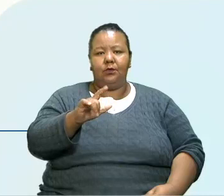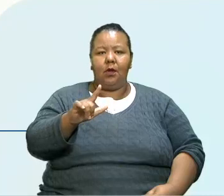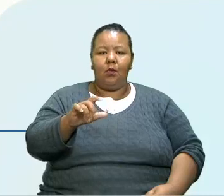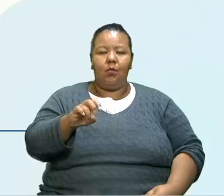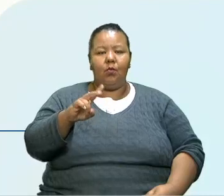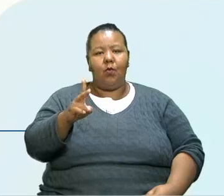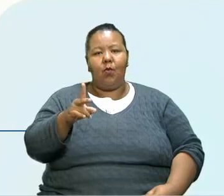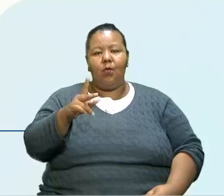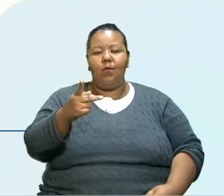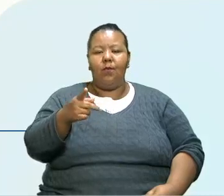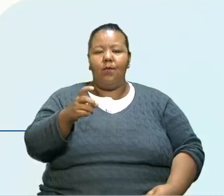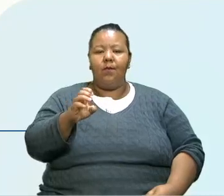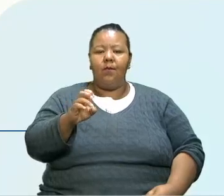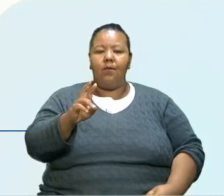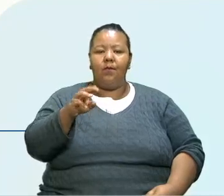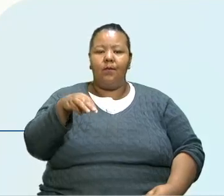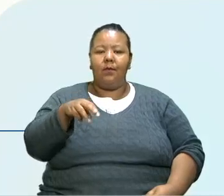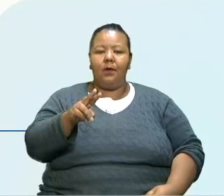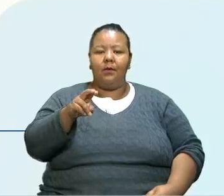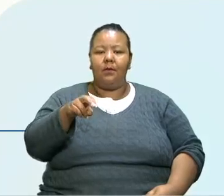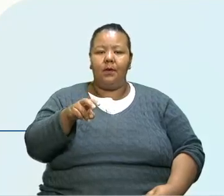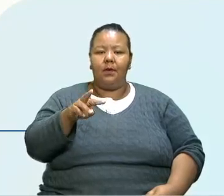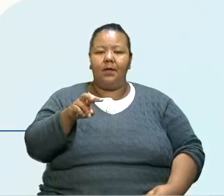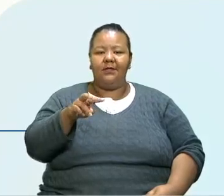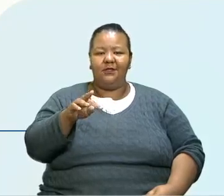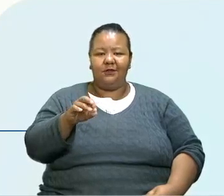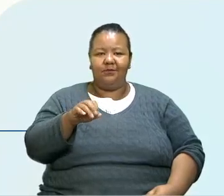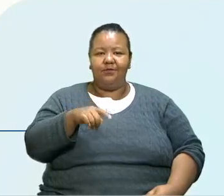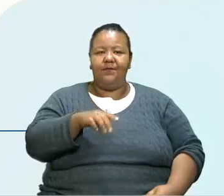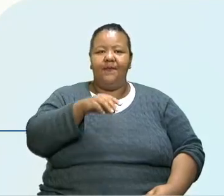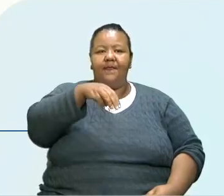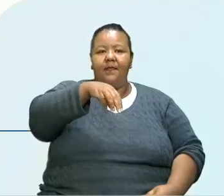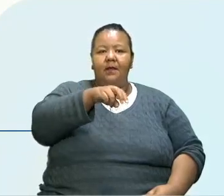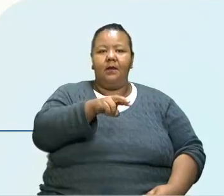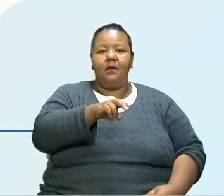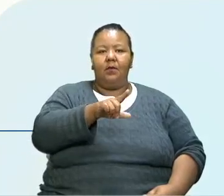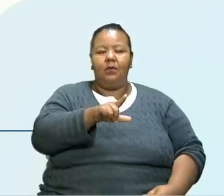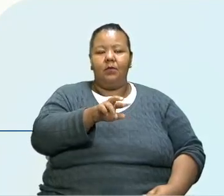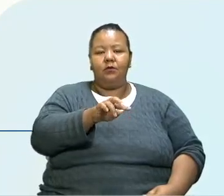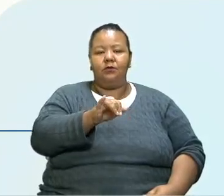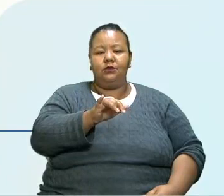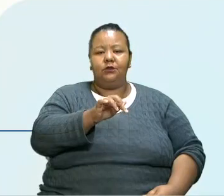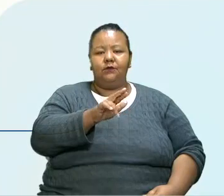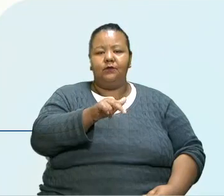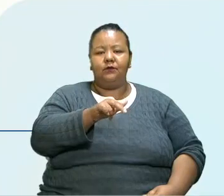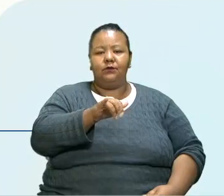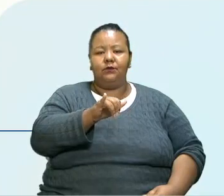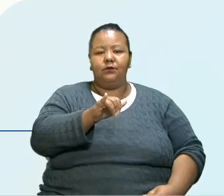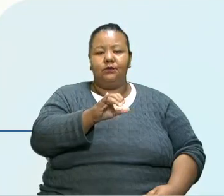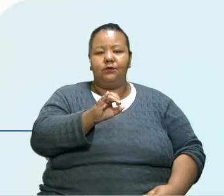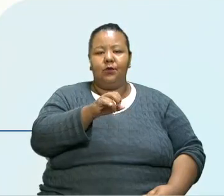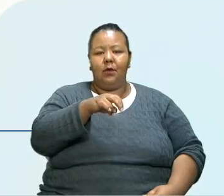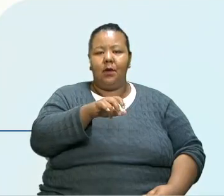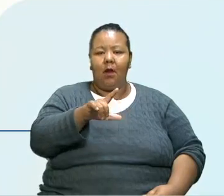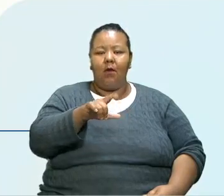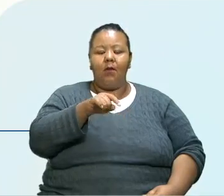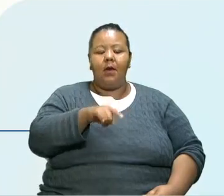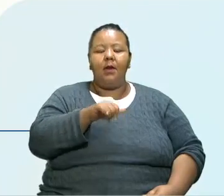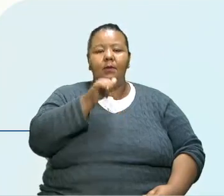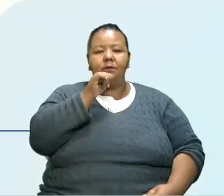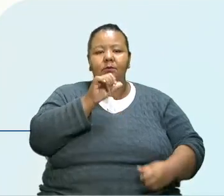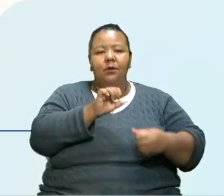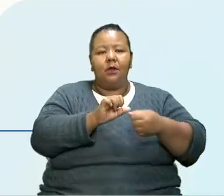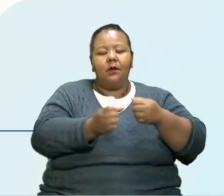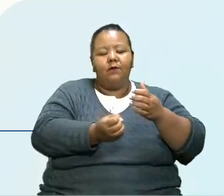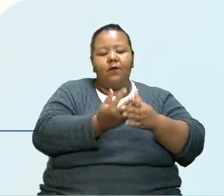O que é a multifuncional? São formados temporariamente. Então, eu tenho uma função aqui que ele estava trabalhando em um determinado momento, agora